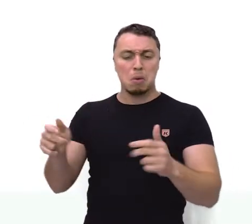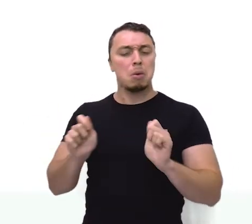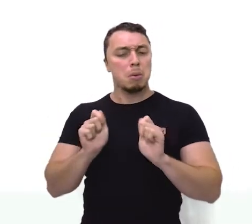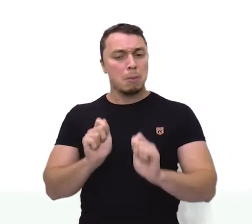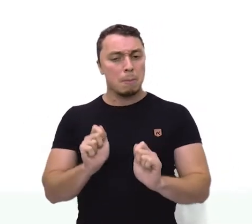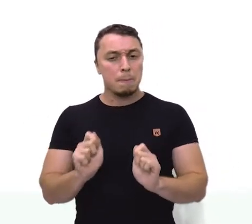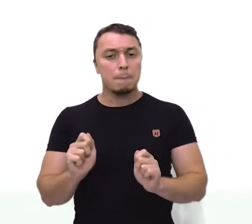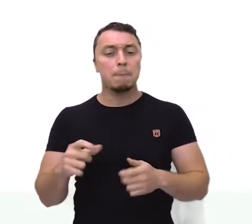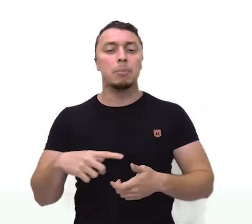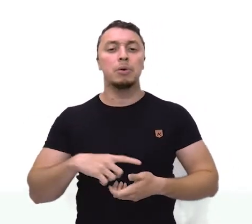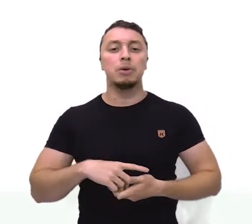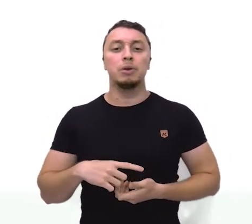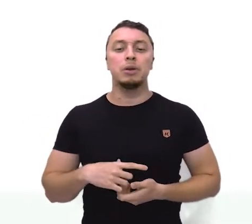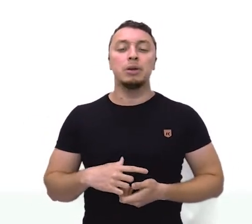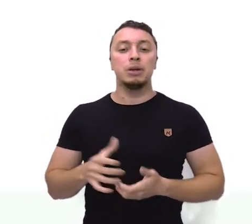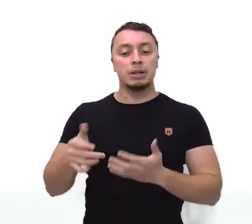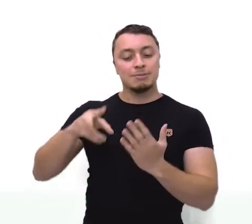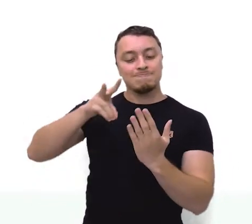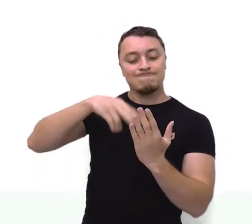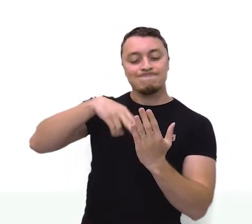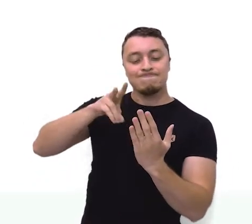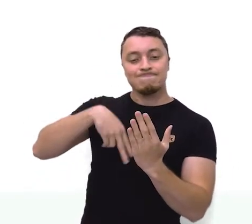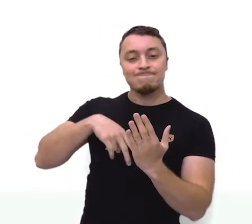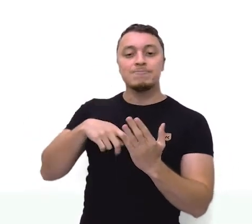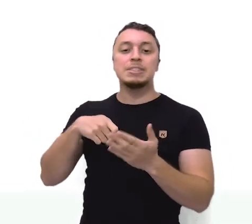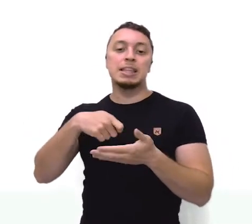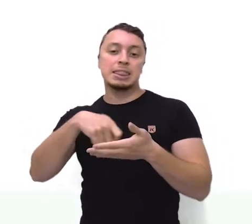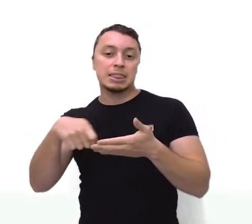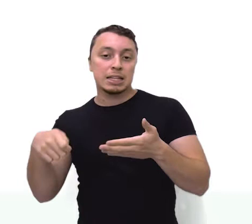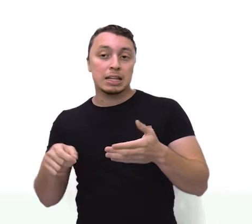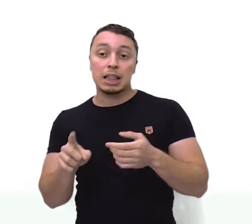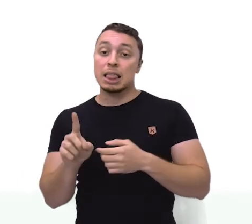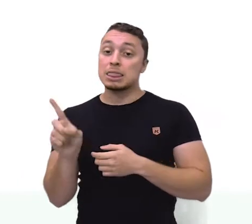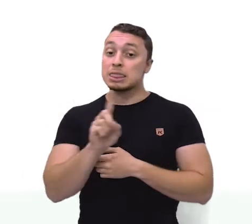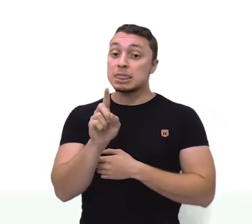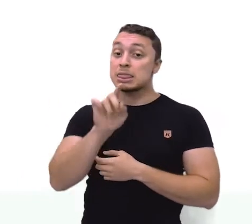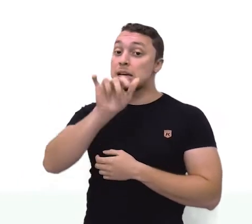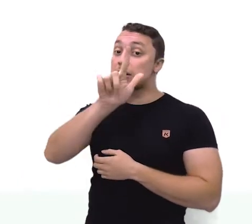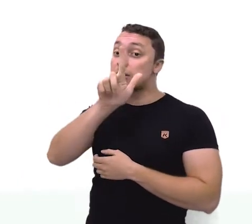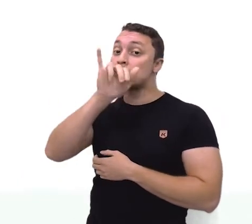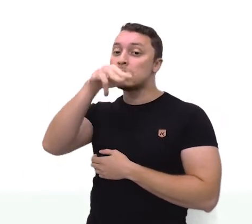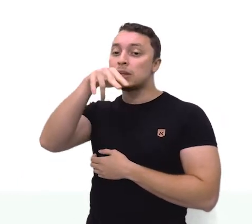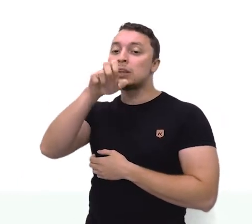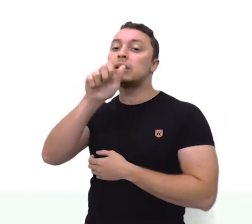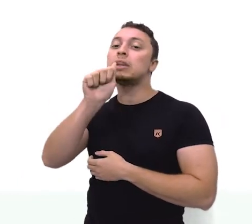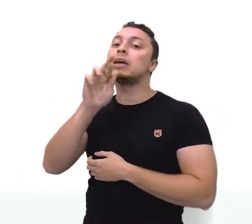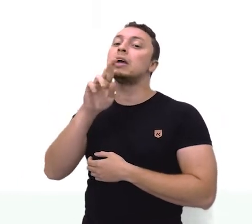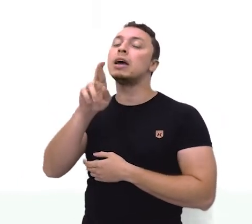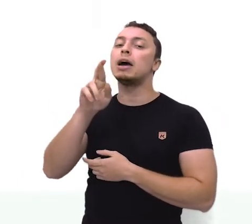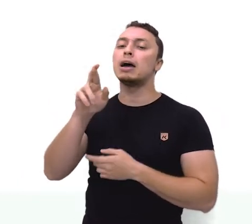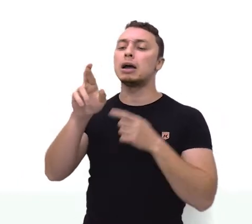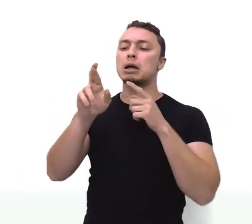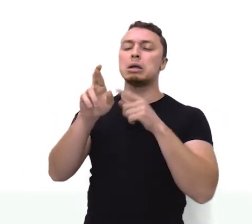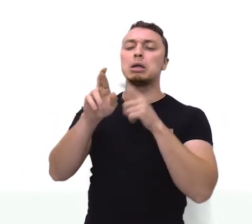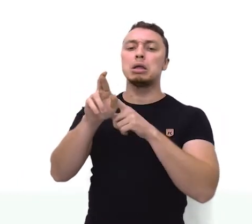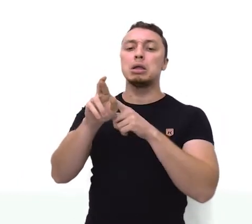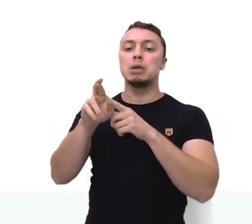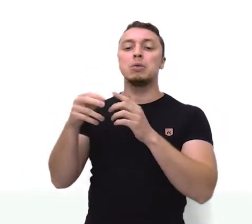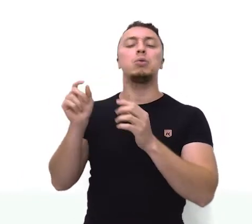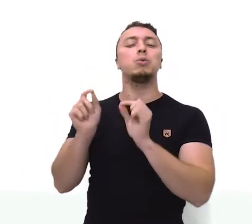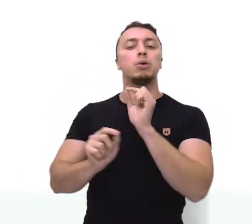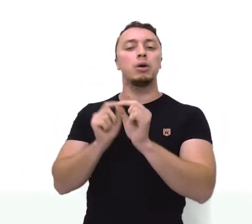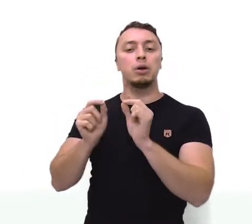ser definido como um processo de escrita e leitura não linear, aquela leitura direcionada, leitura